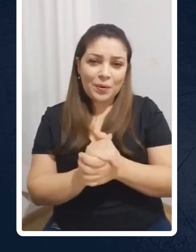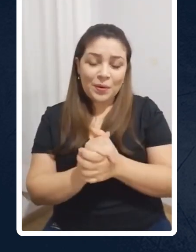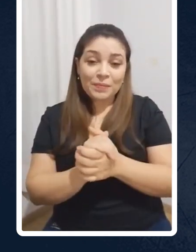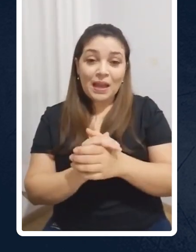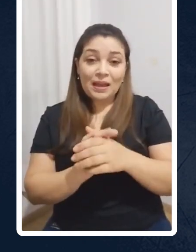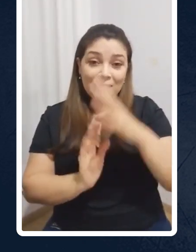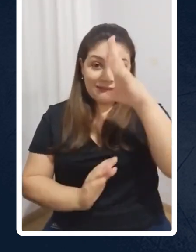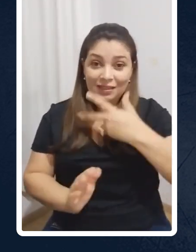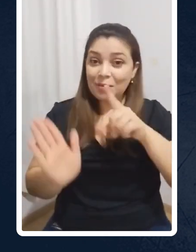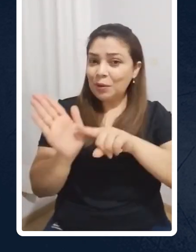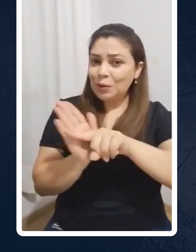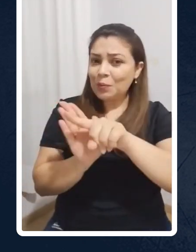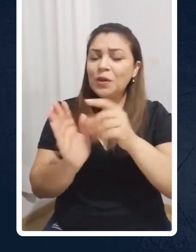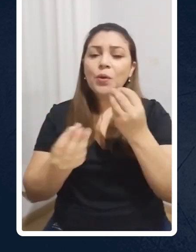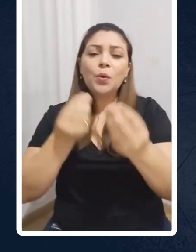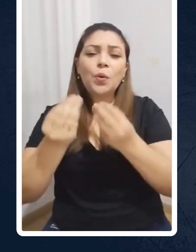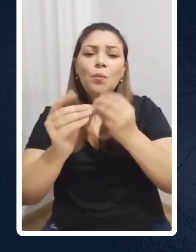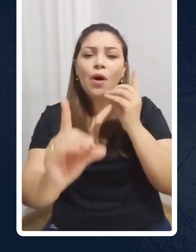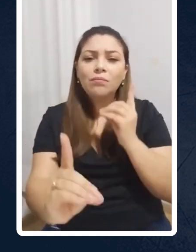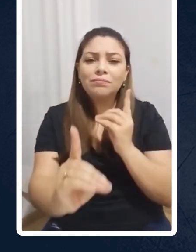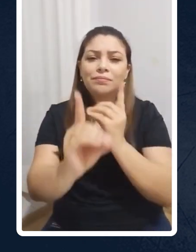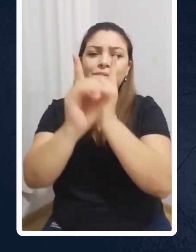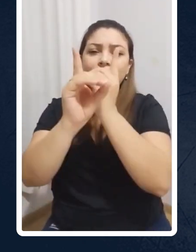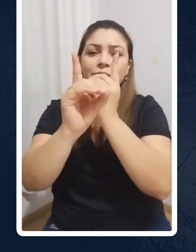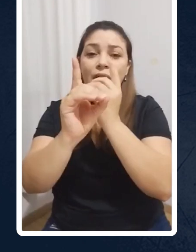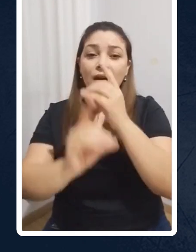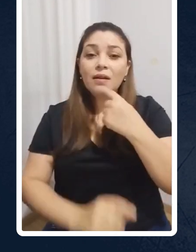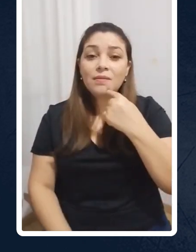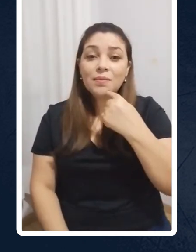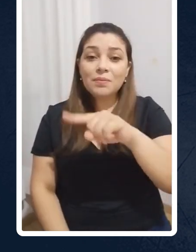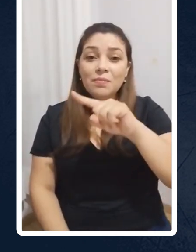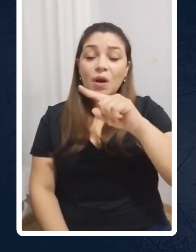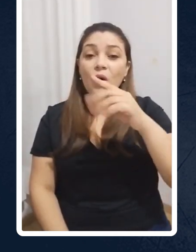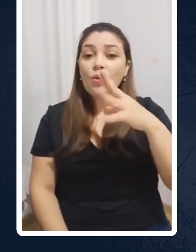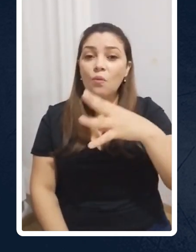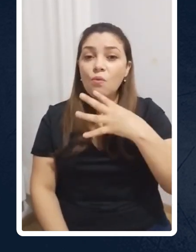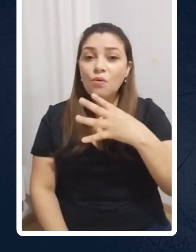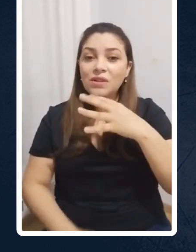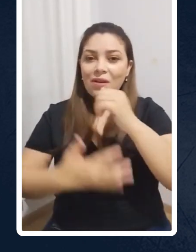Libras? Então, o encontro com a Libras... Ai.